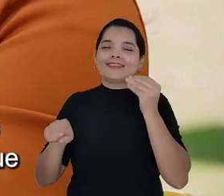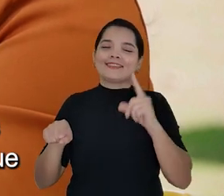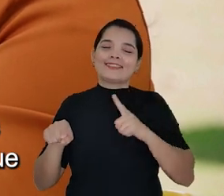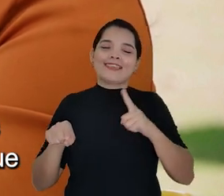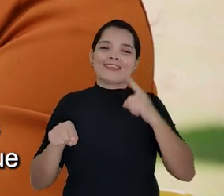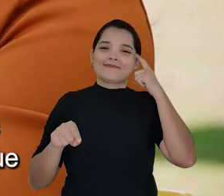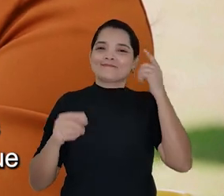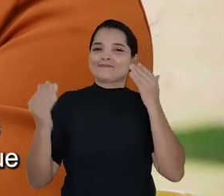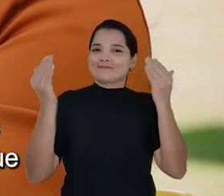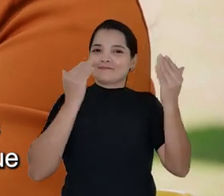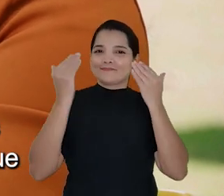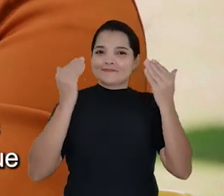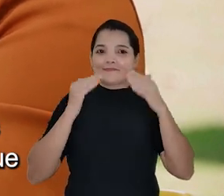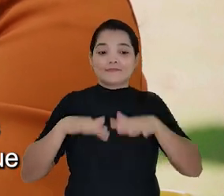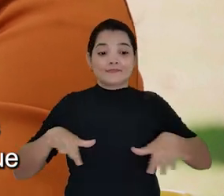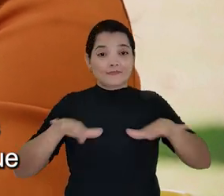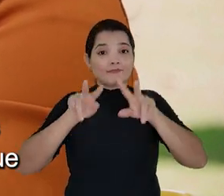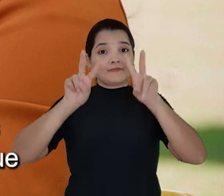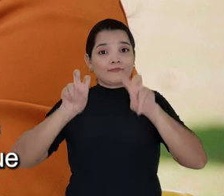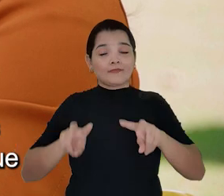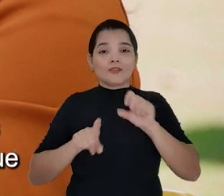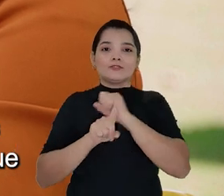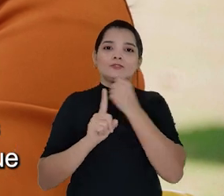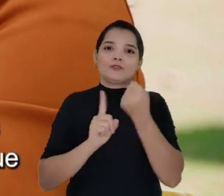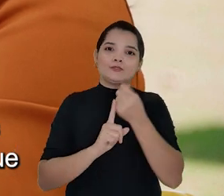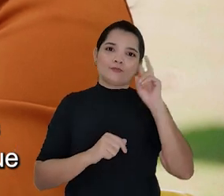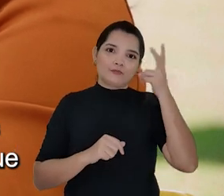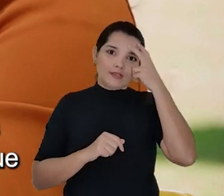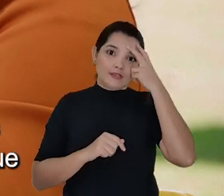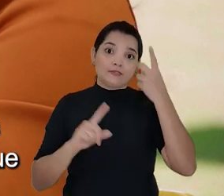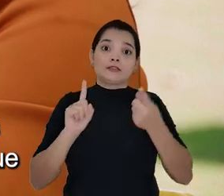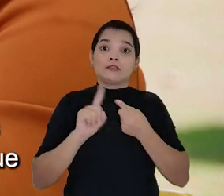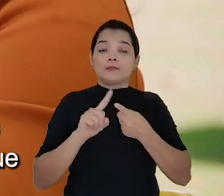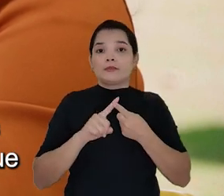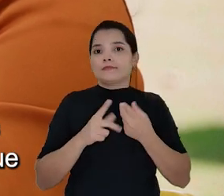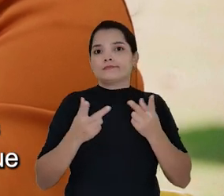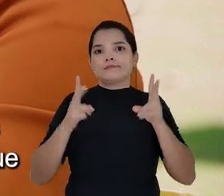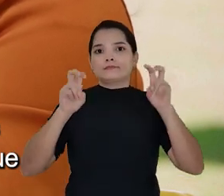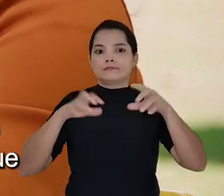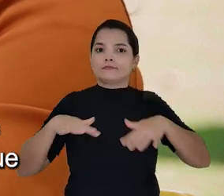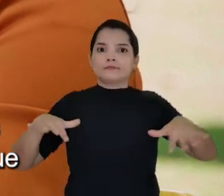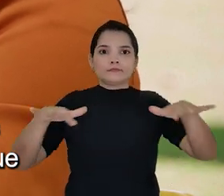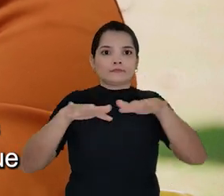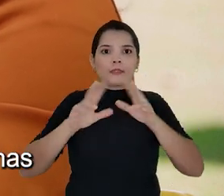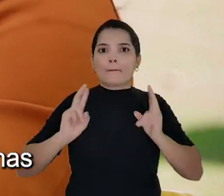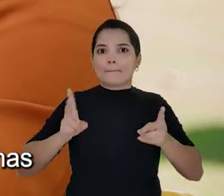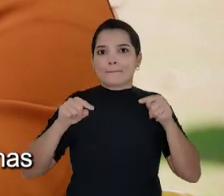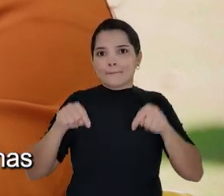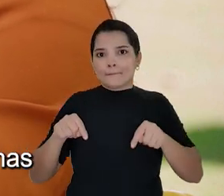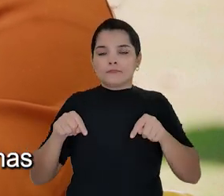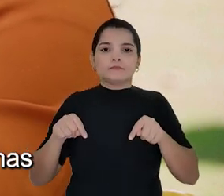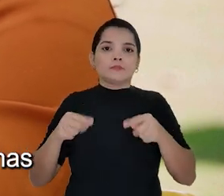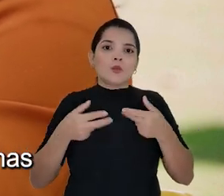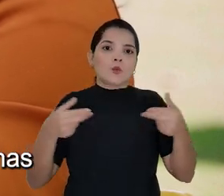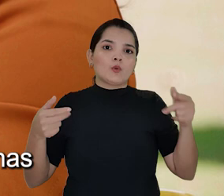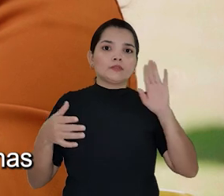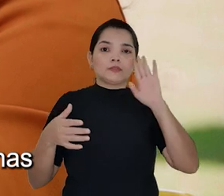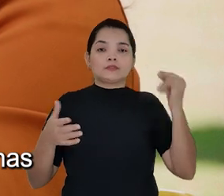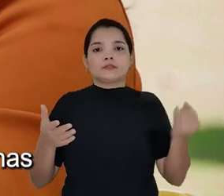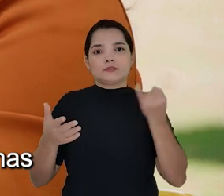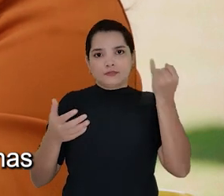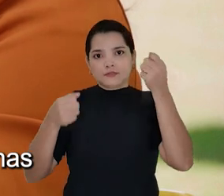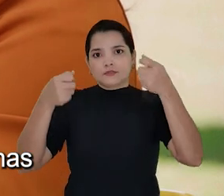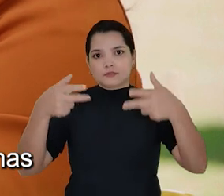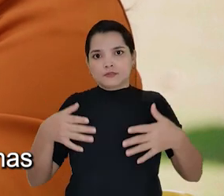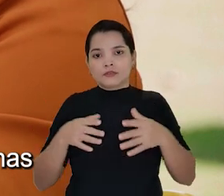aspectos socioculturais né e a própria questão do ambiente em si naquilo que é fundamental de ser trazido